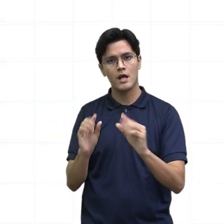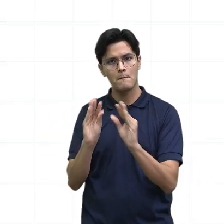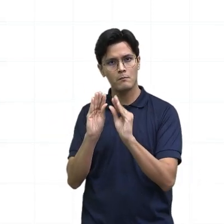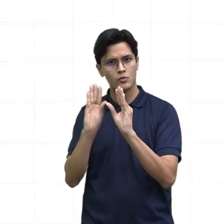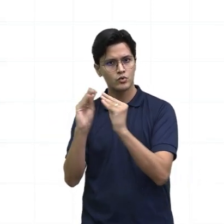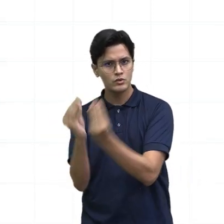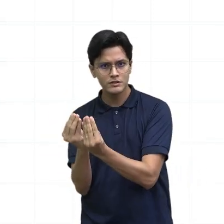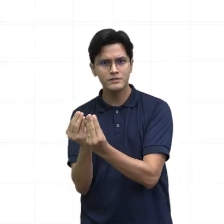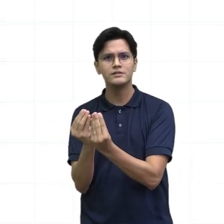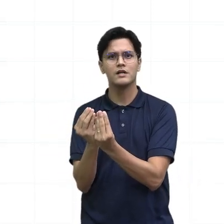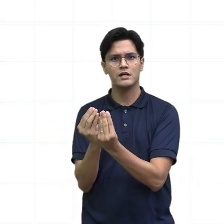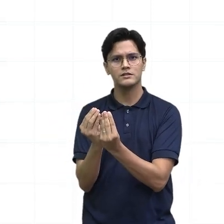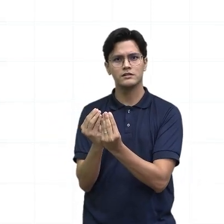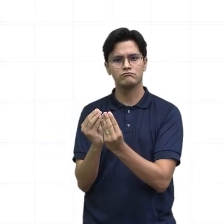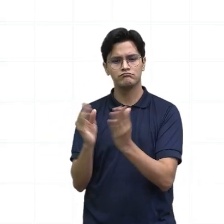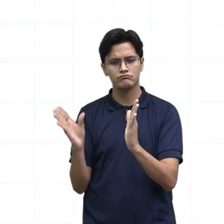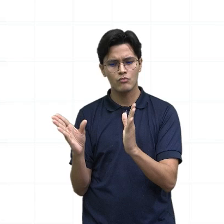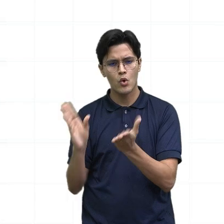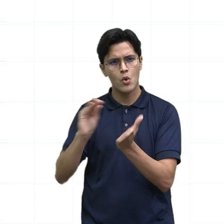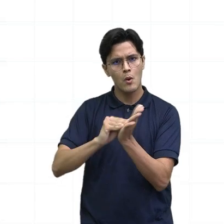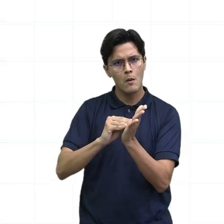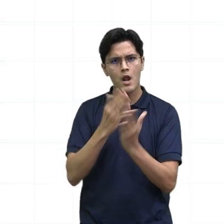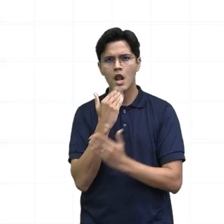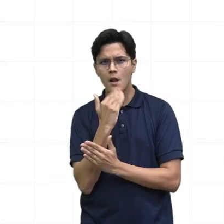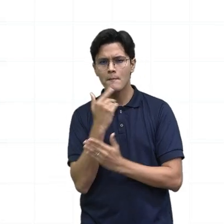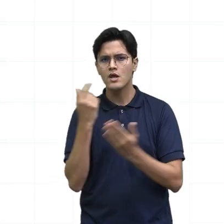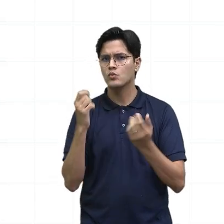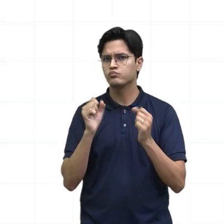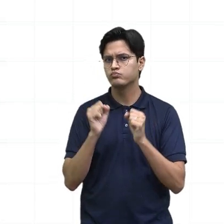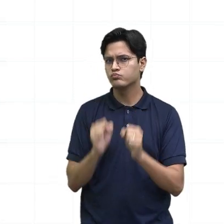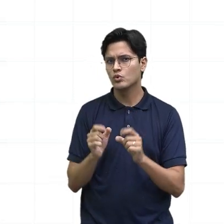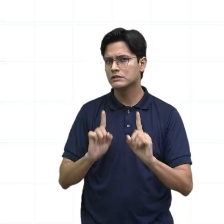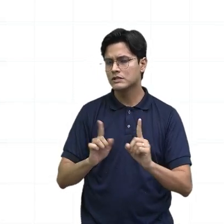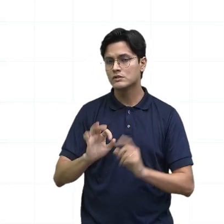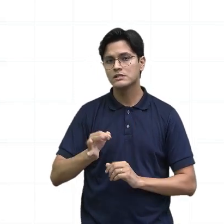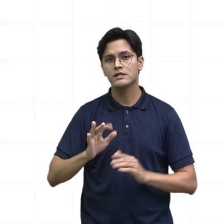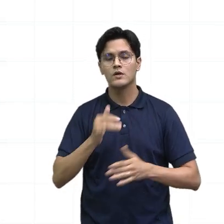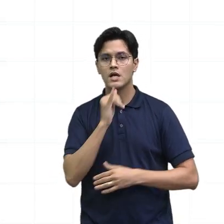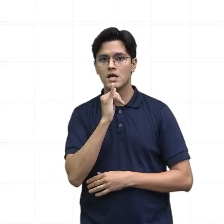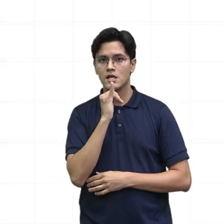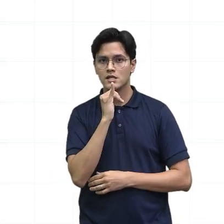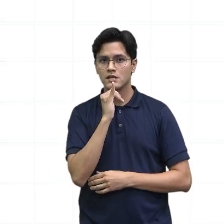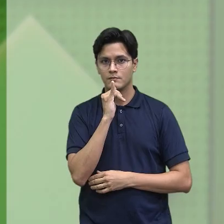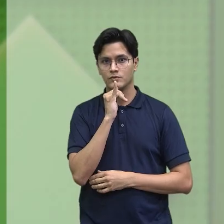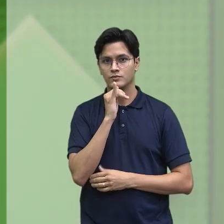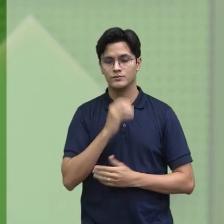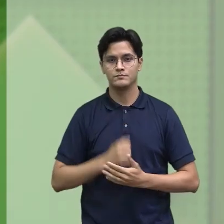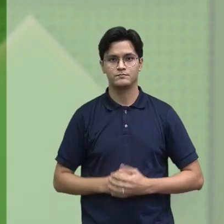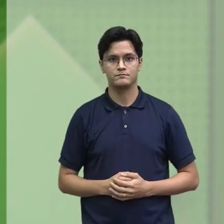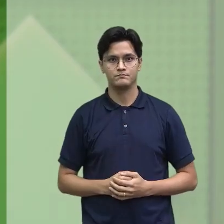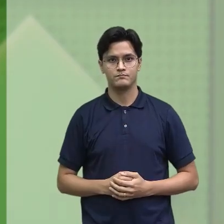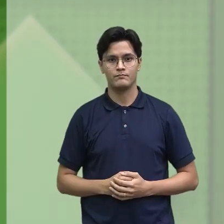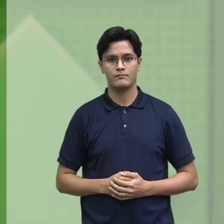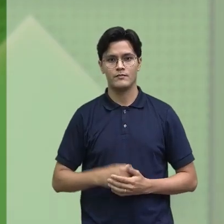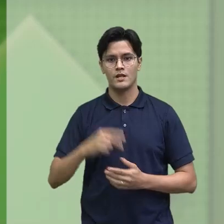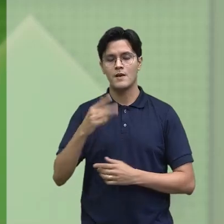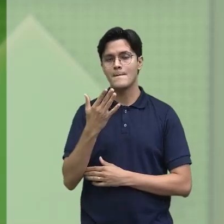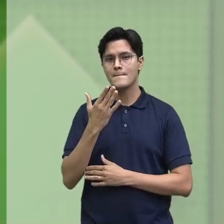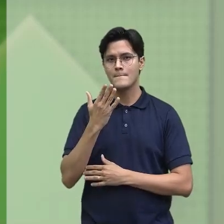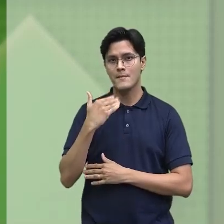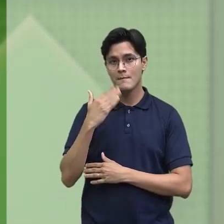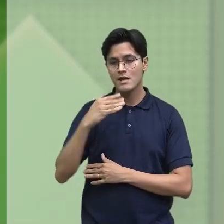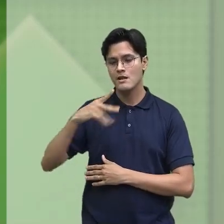no alimento. Só um exemplo aí que eu vou dar para vocês, gente, é a nossa pimenta do reino, né? Então, a pimenta do reino, ela é